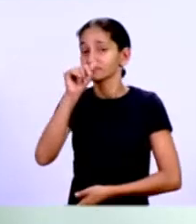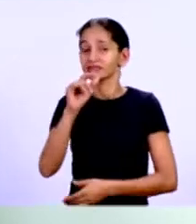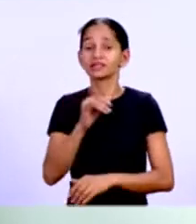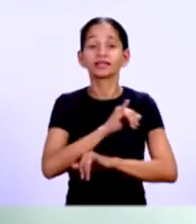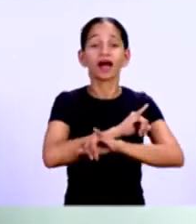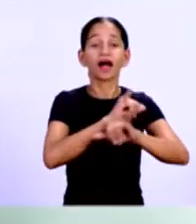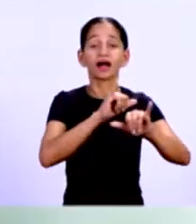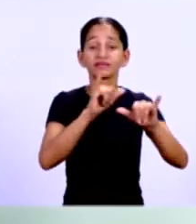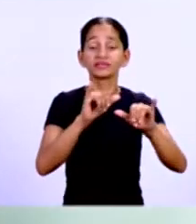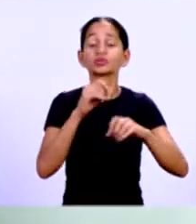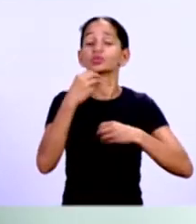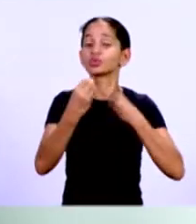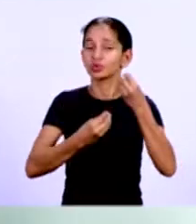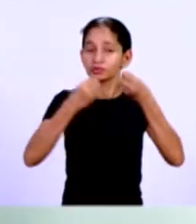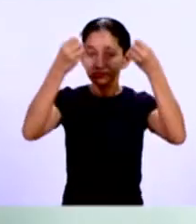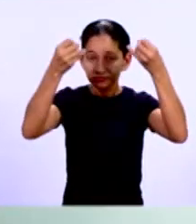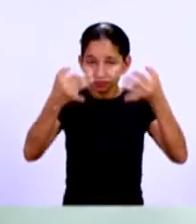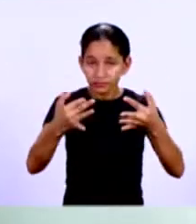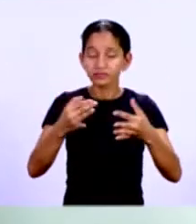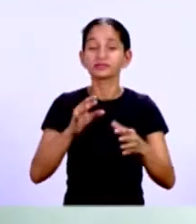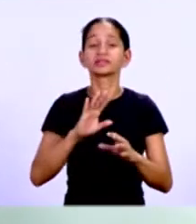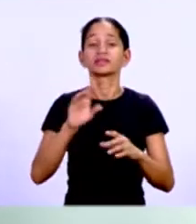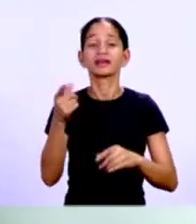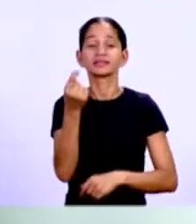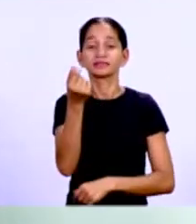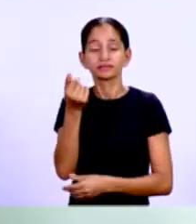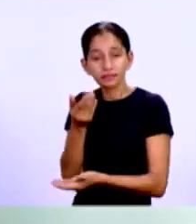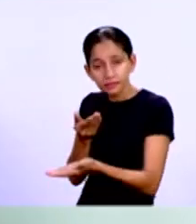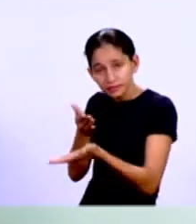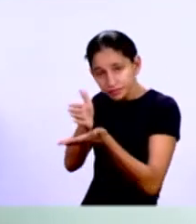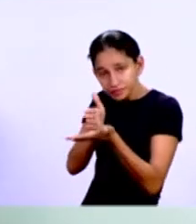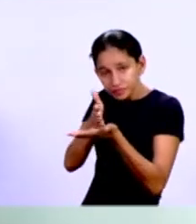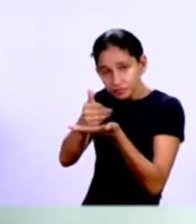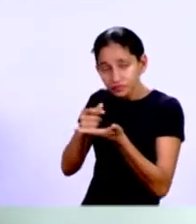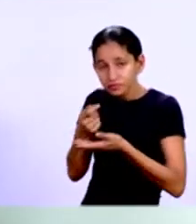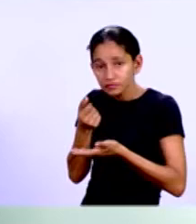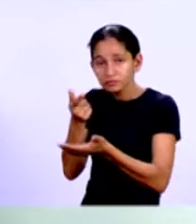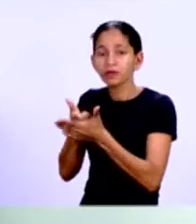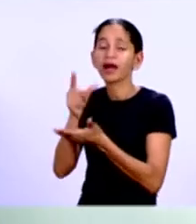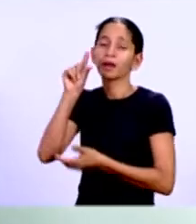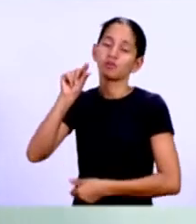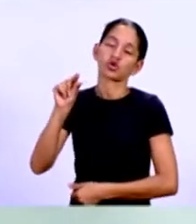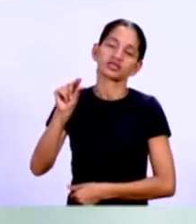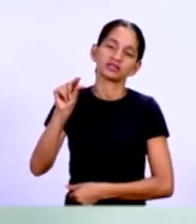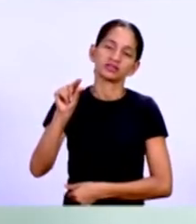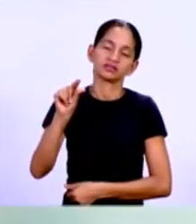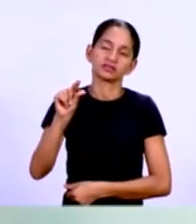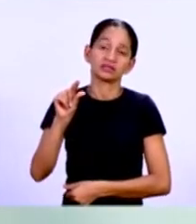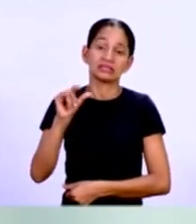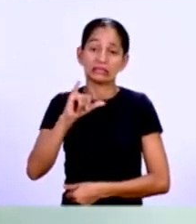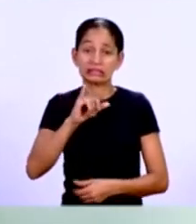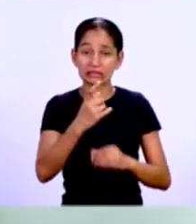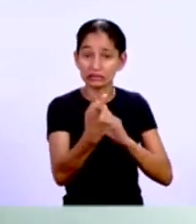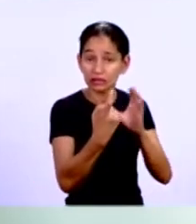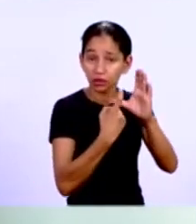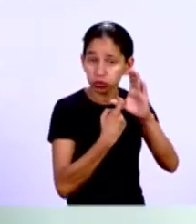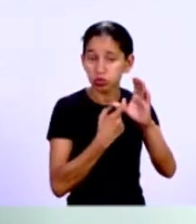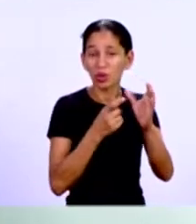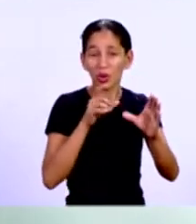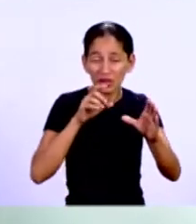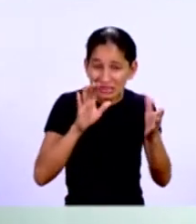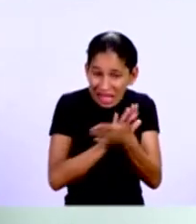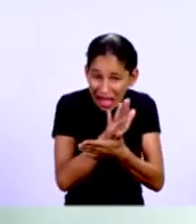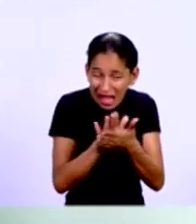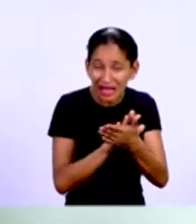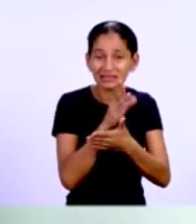passar aqui é que é importante que esse custo de mitigar risco seja menor do que o grande prejuízo que você está evitando